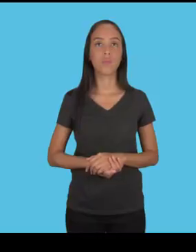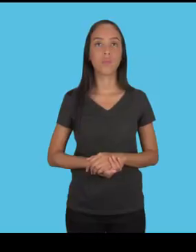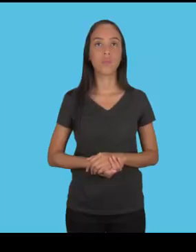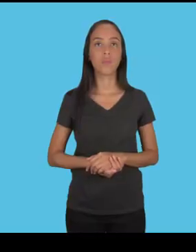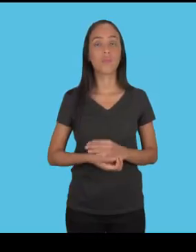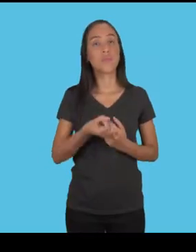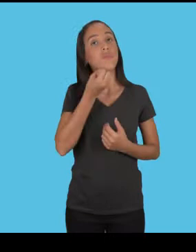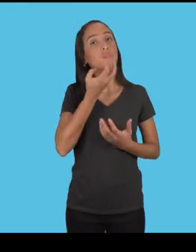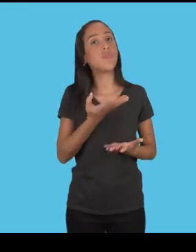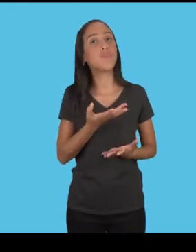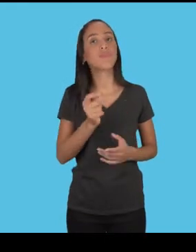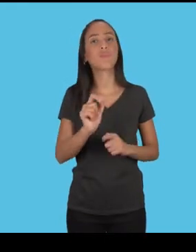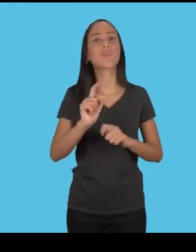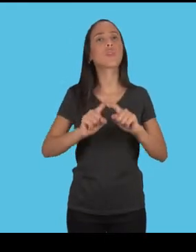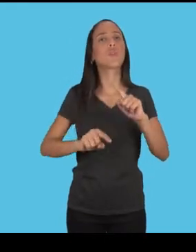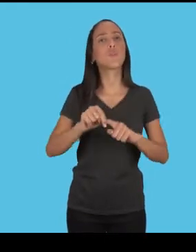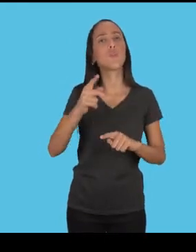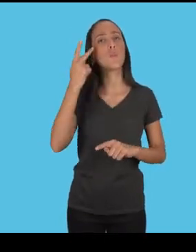Bom, um instrumental